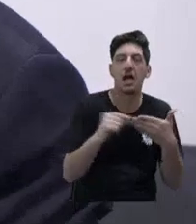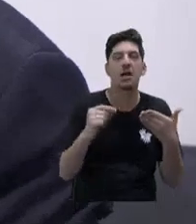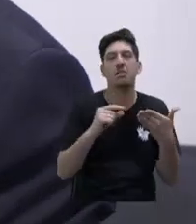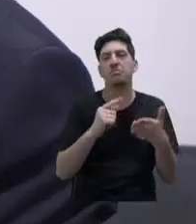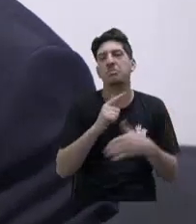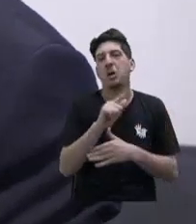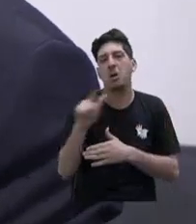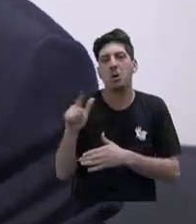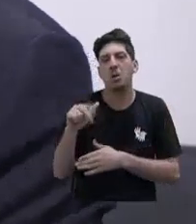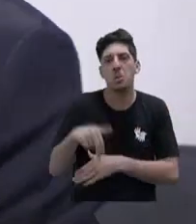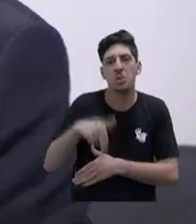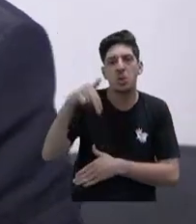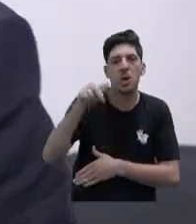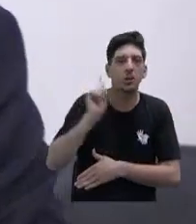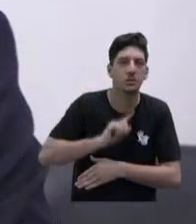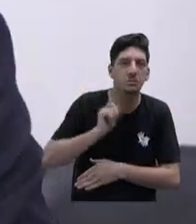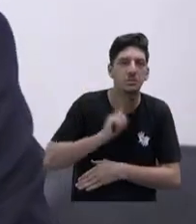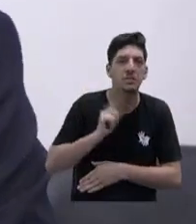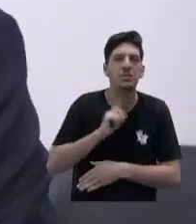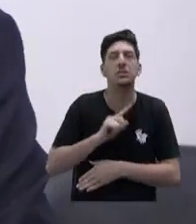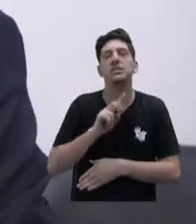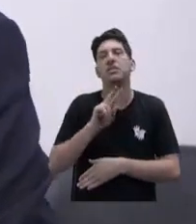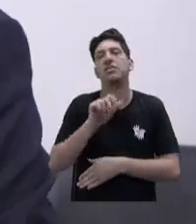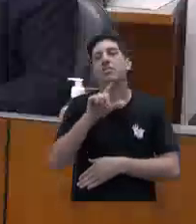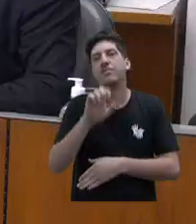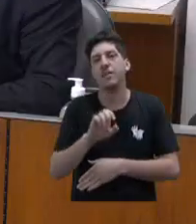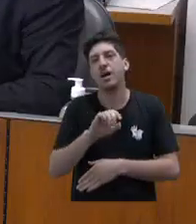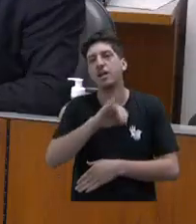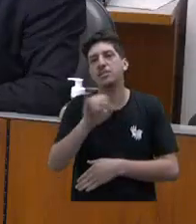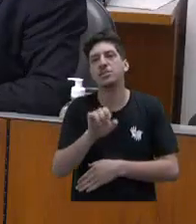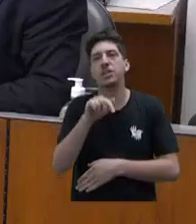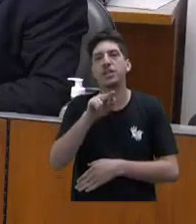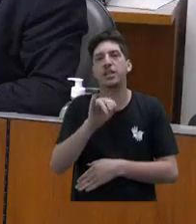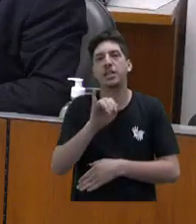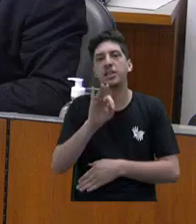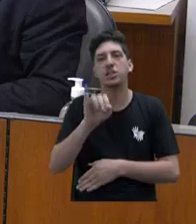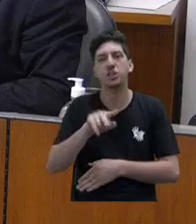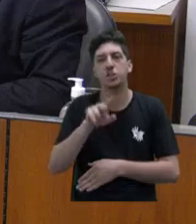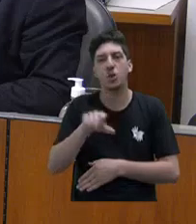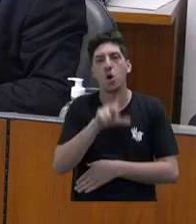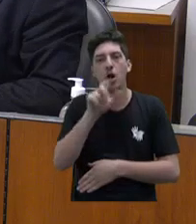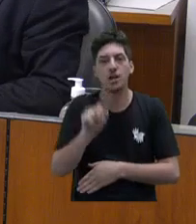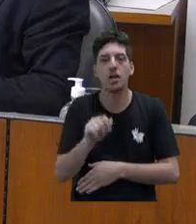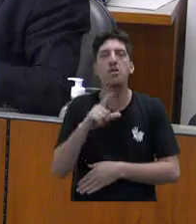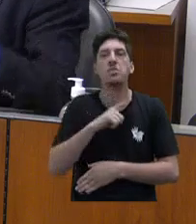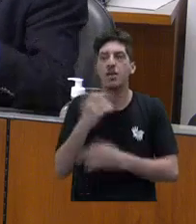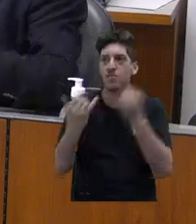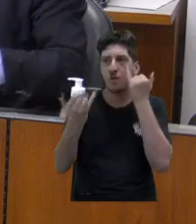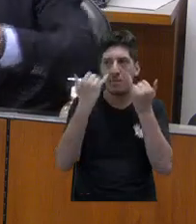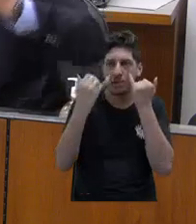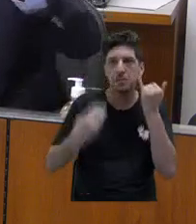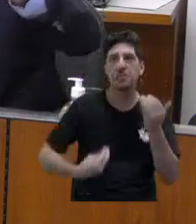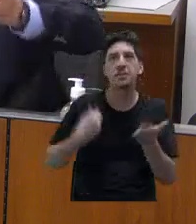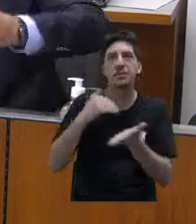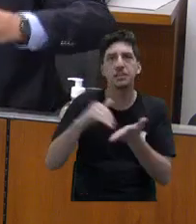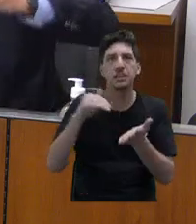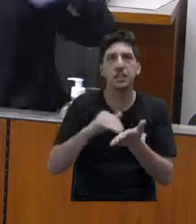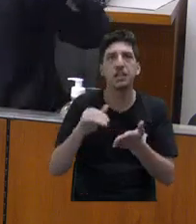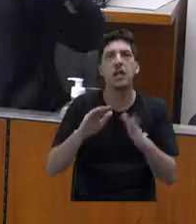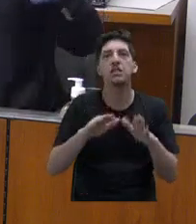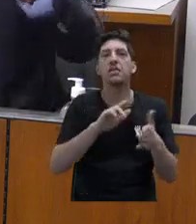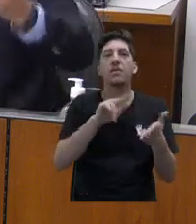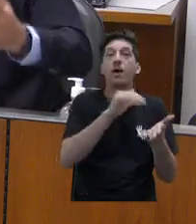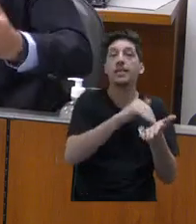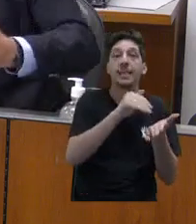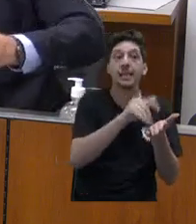no norte de Minas, no Vale de Jequitinhonha e Mucuri, a gente tem notícia da presença da secretaria. Quando é o secretário, é um